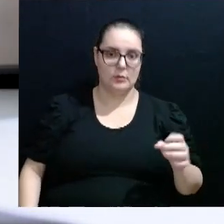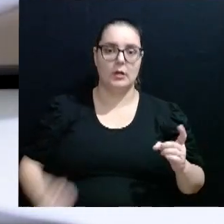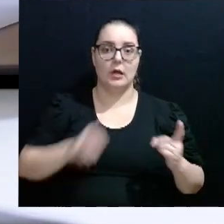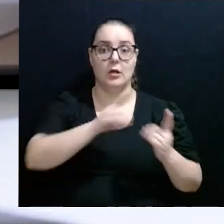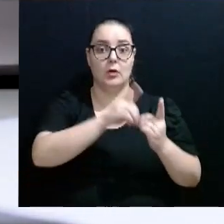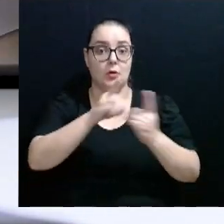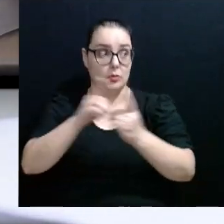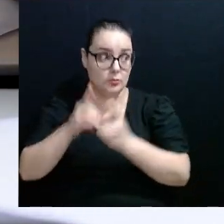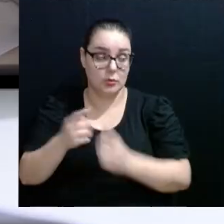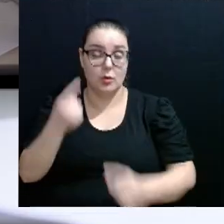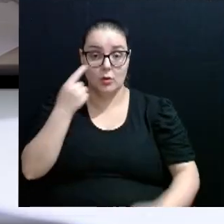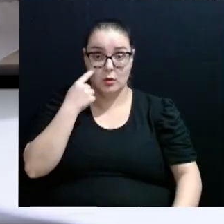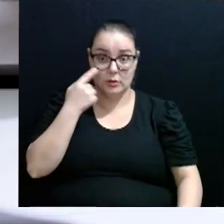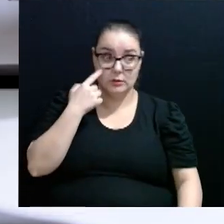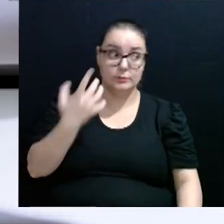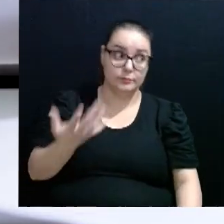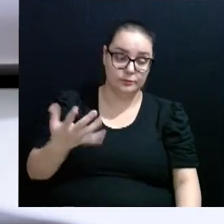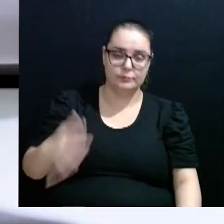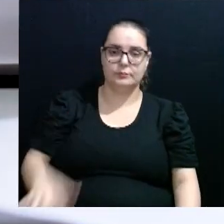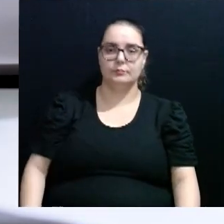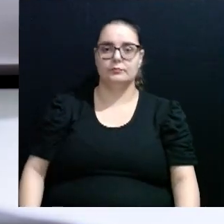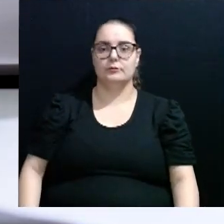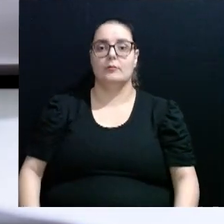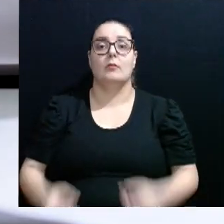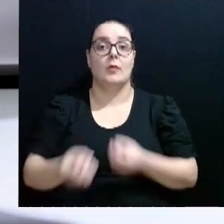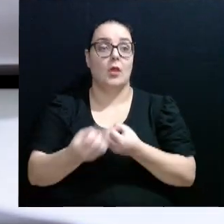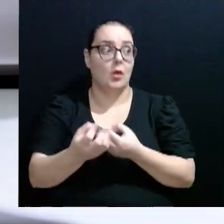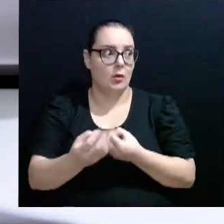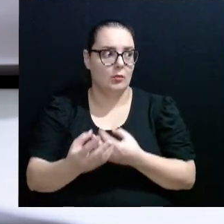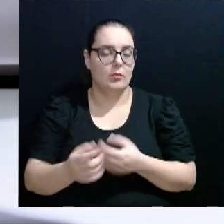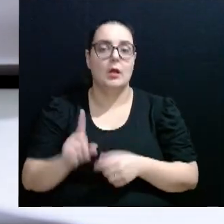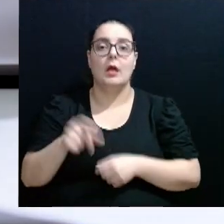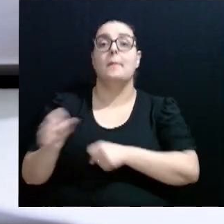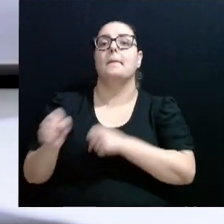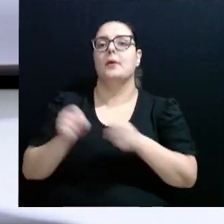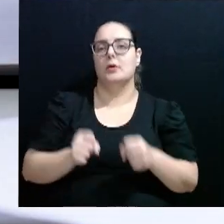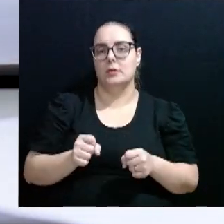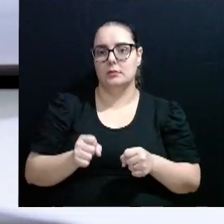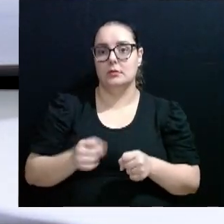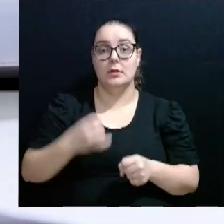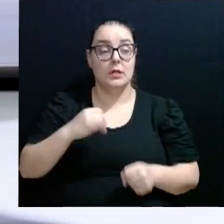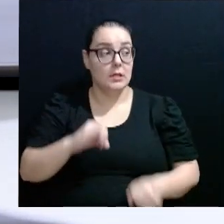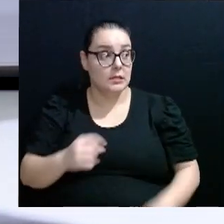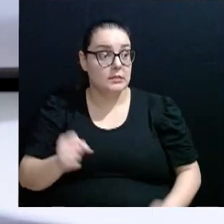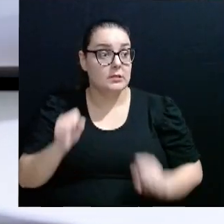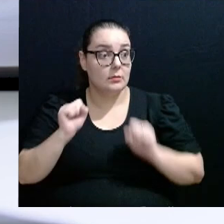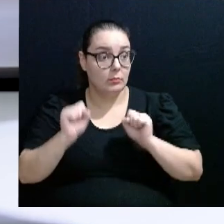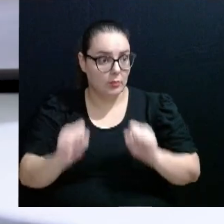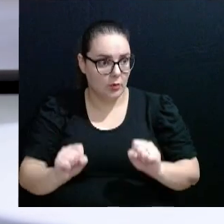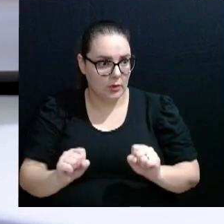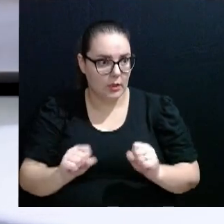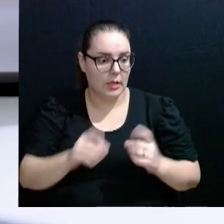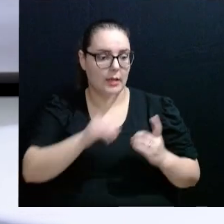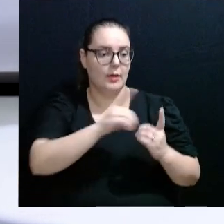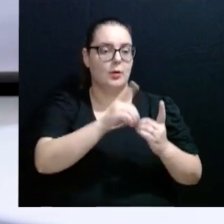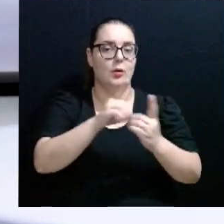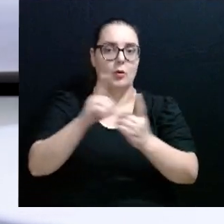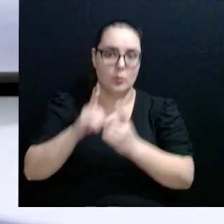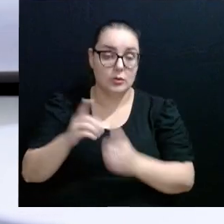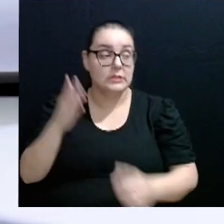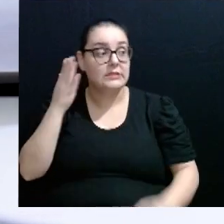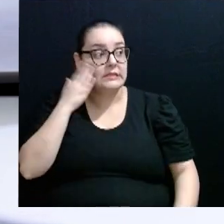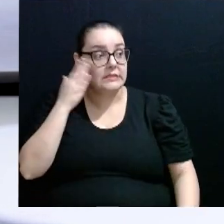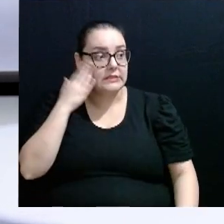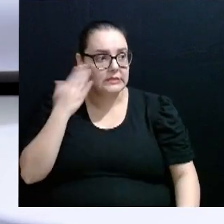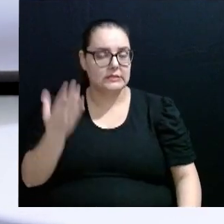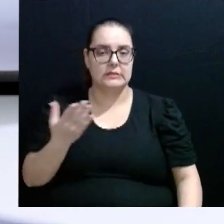só, informação é poder. Se você puder consultar, saber de forma